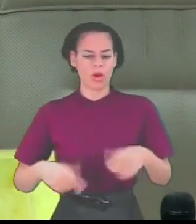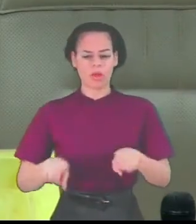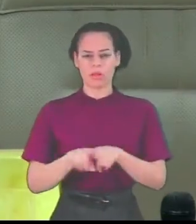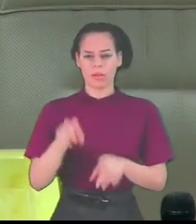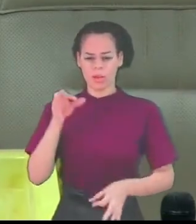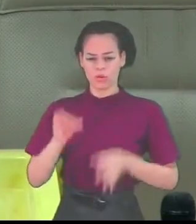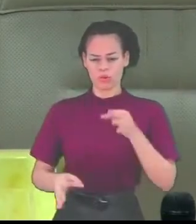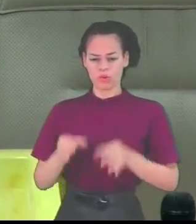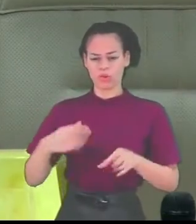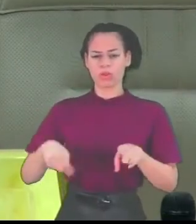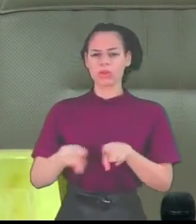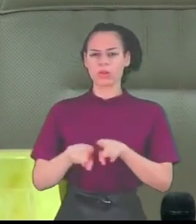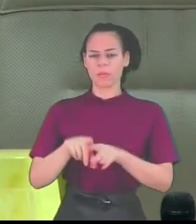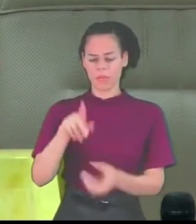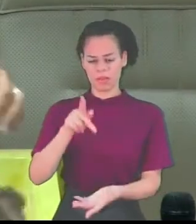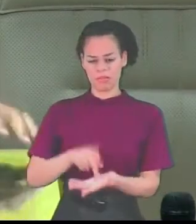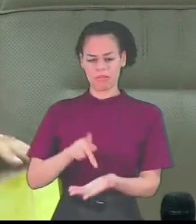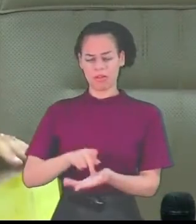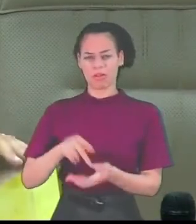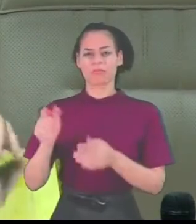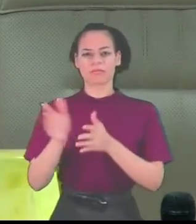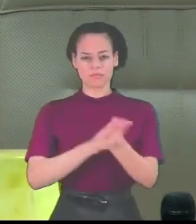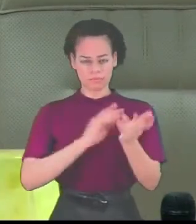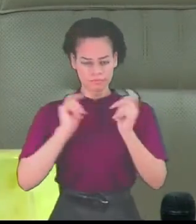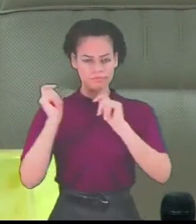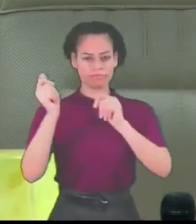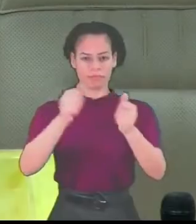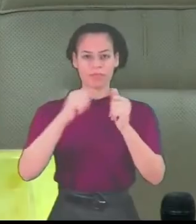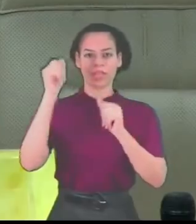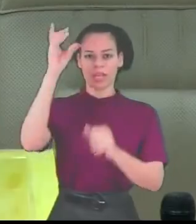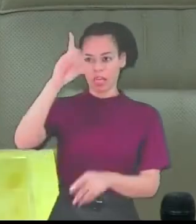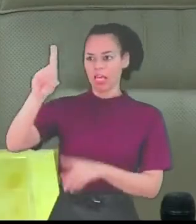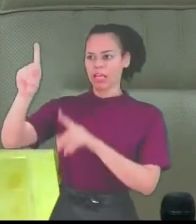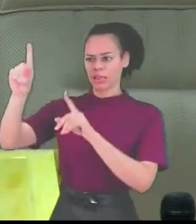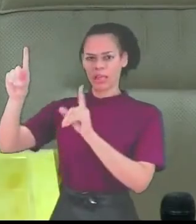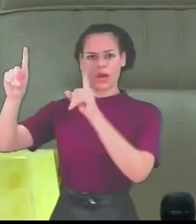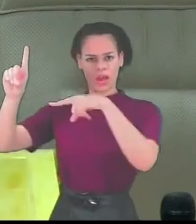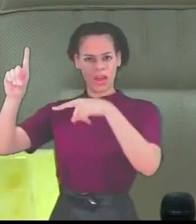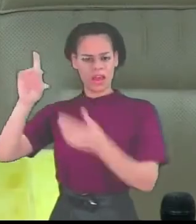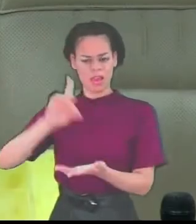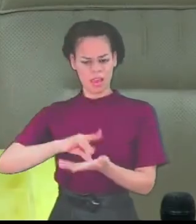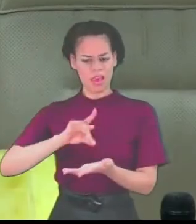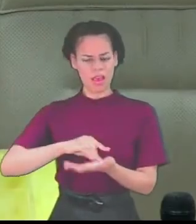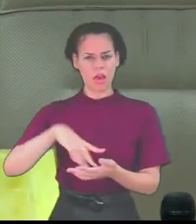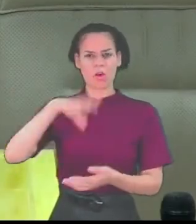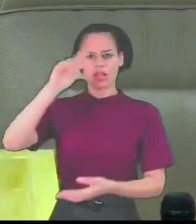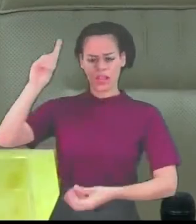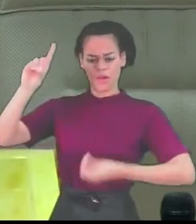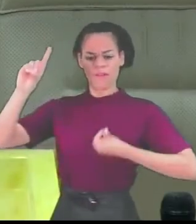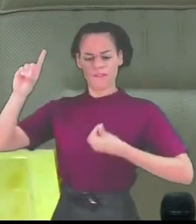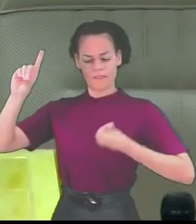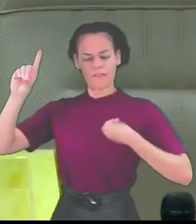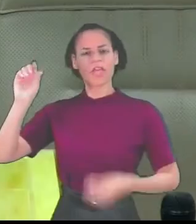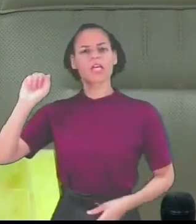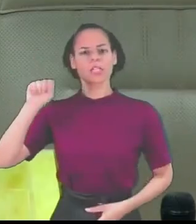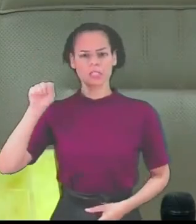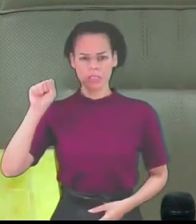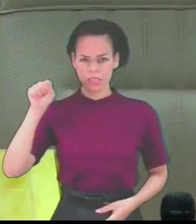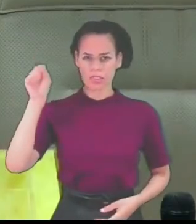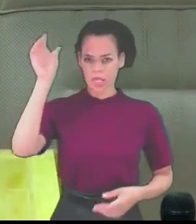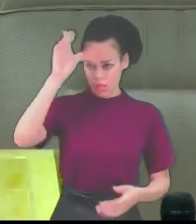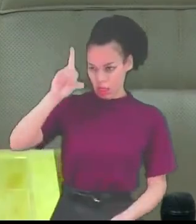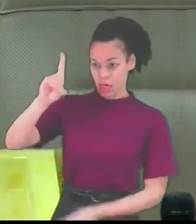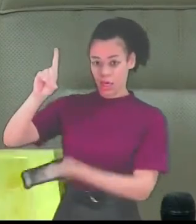é verdade Aleluia Deus existe Deus é real então